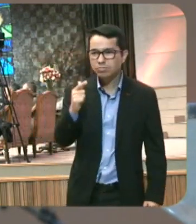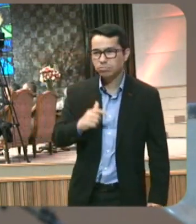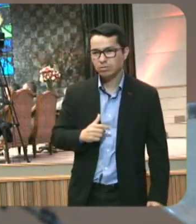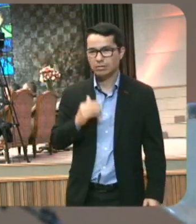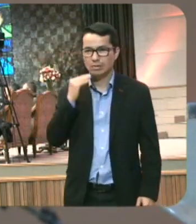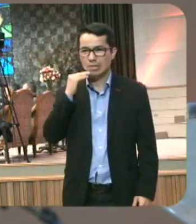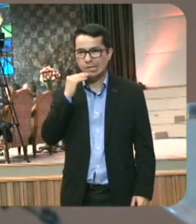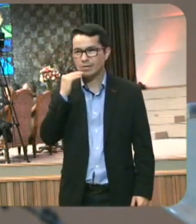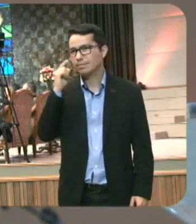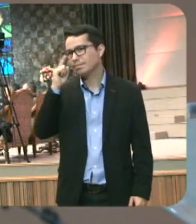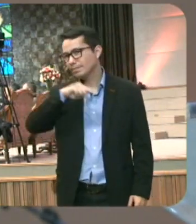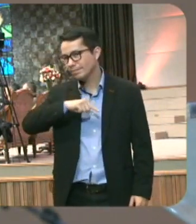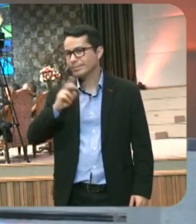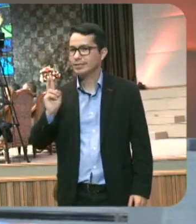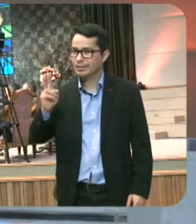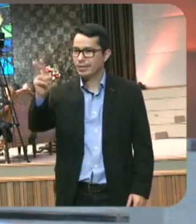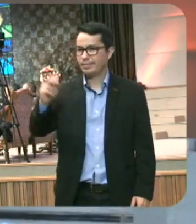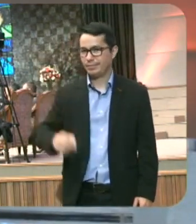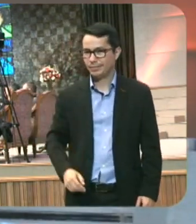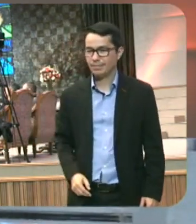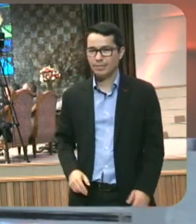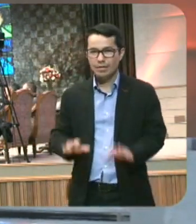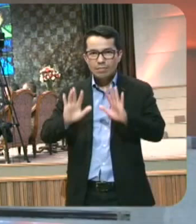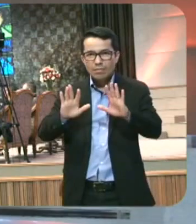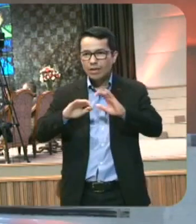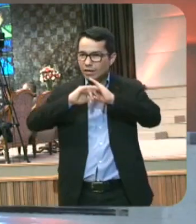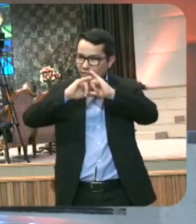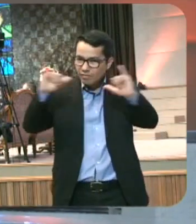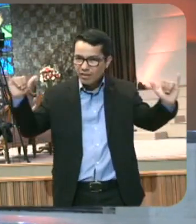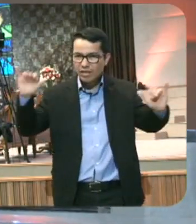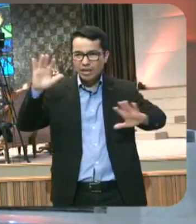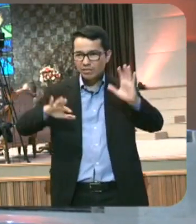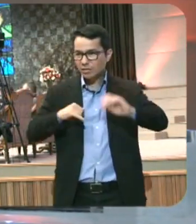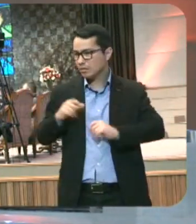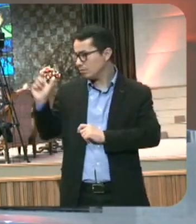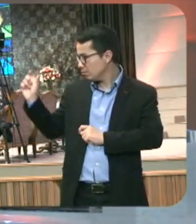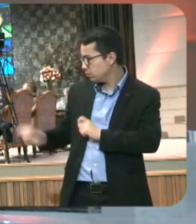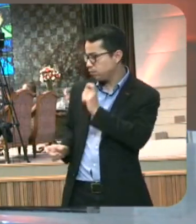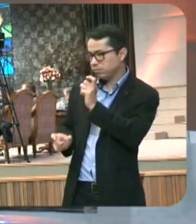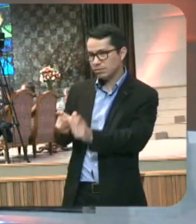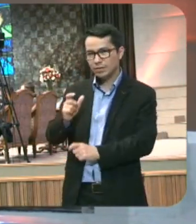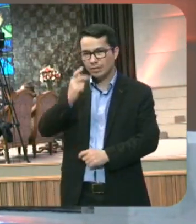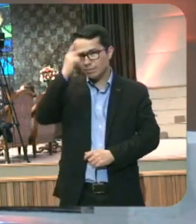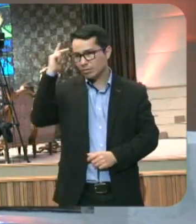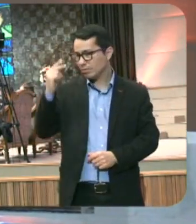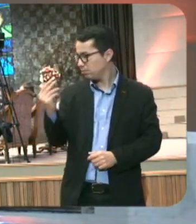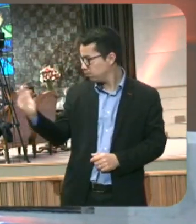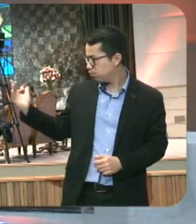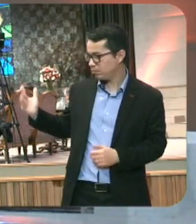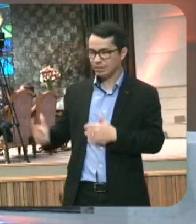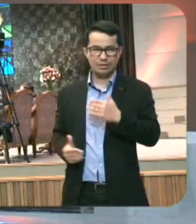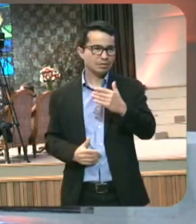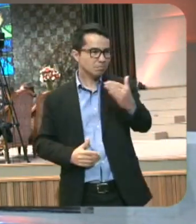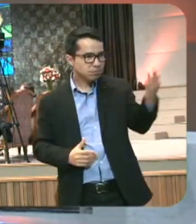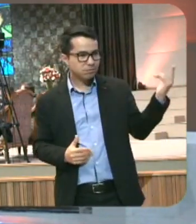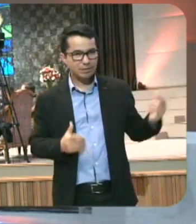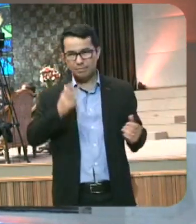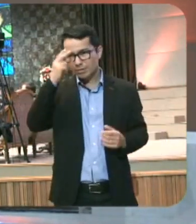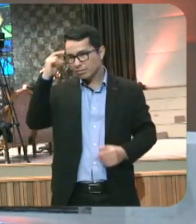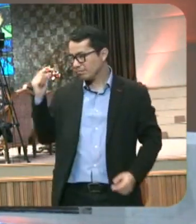tem alternativa, e outras pessoas que estão ao nosso redor se levantam contra